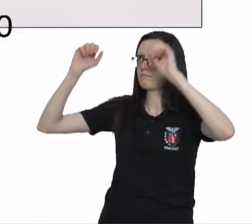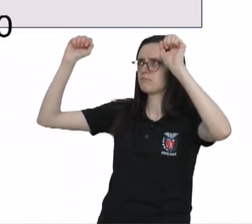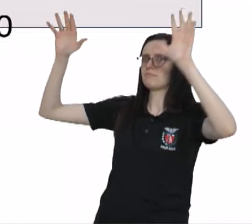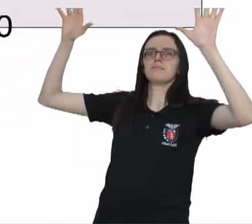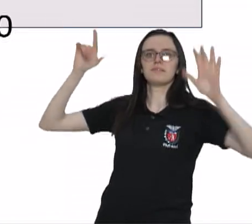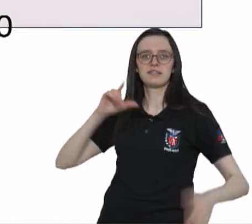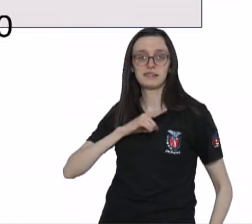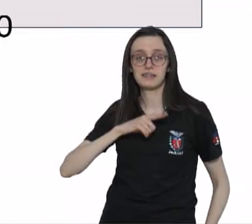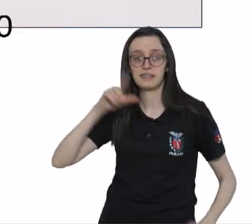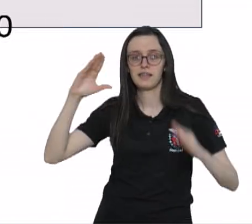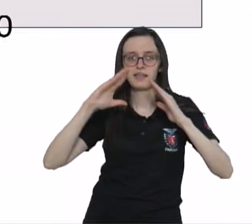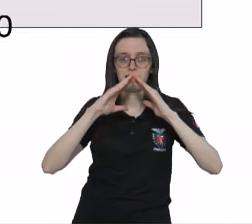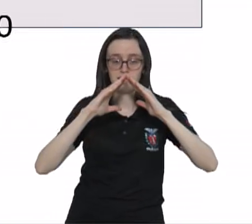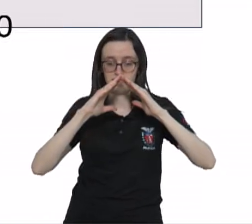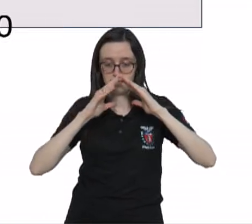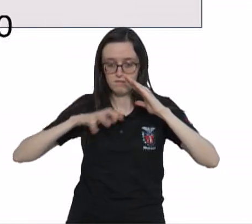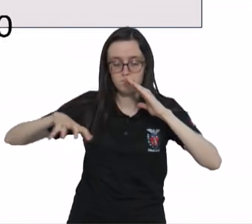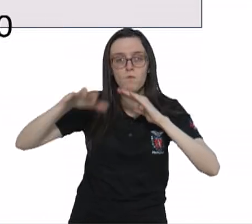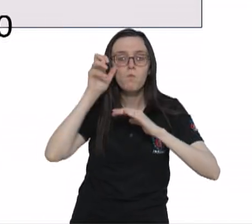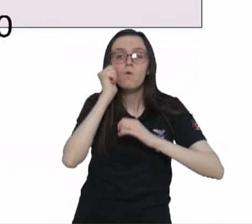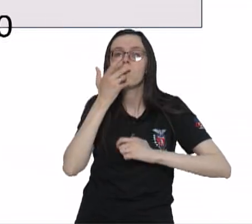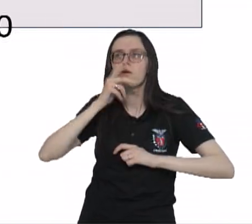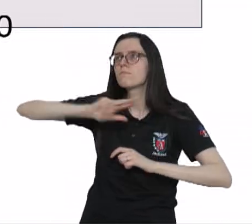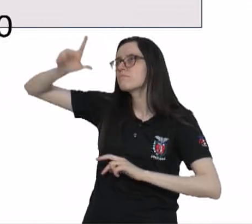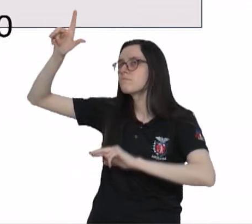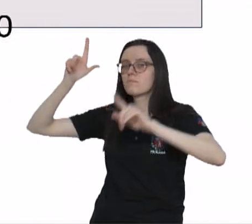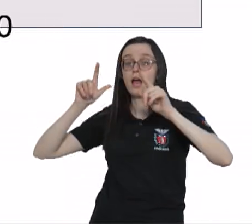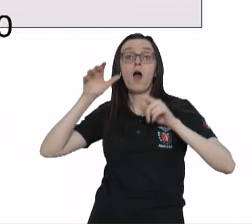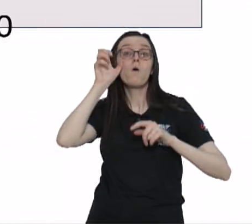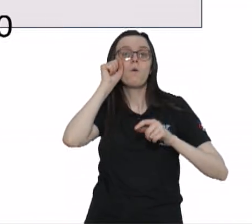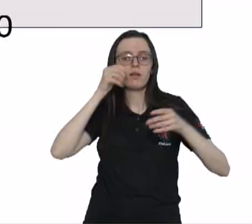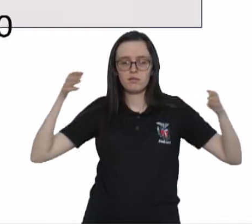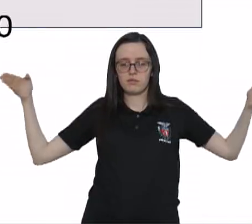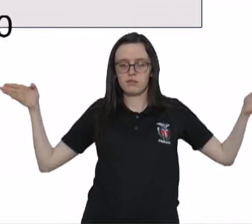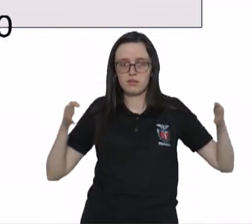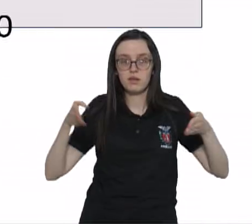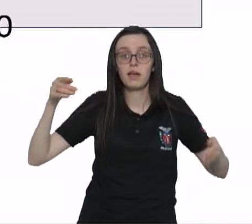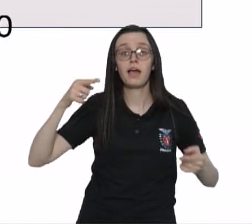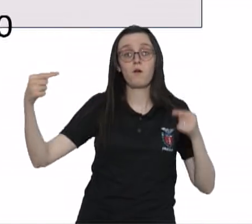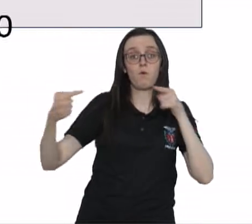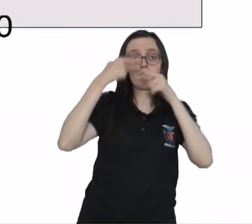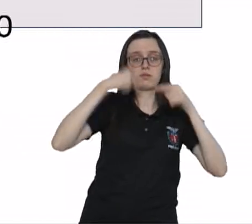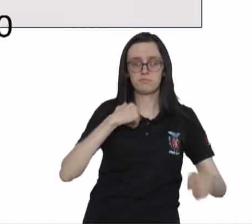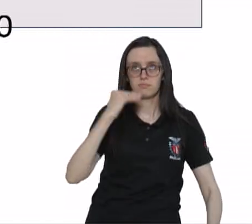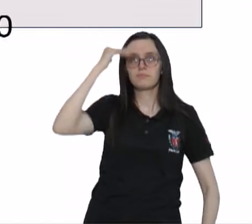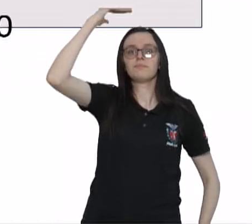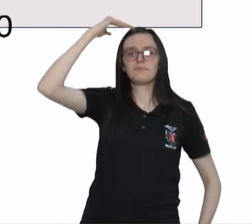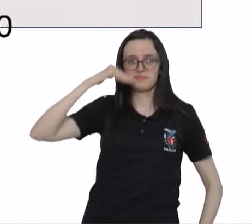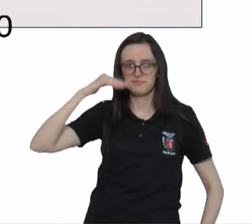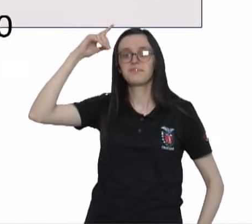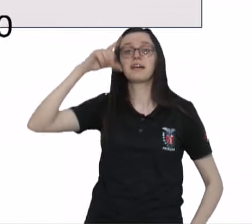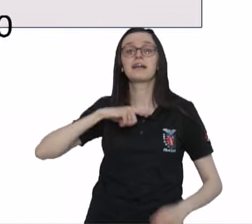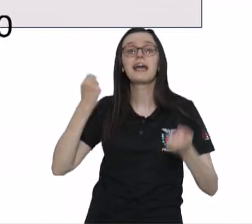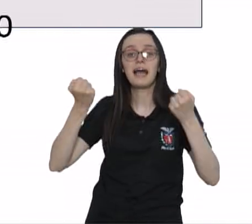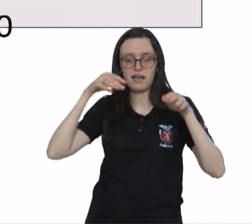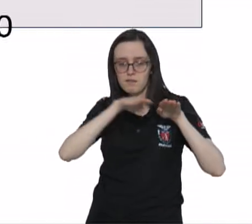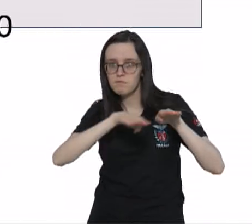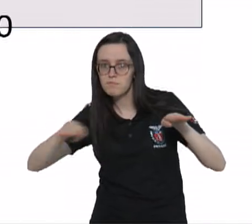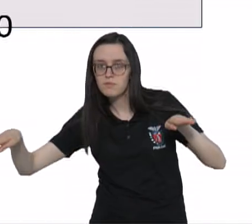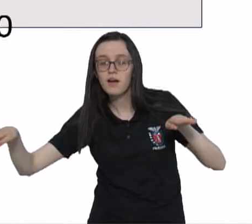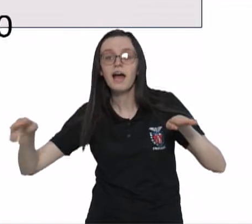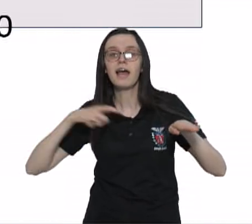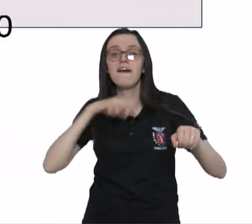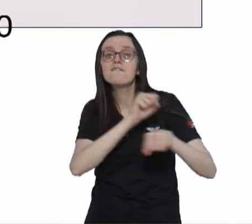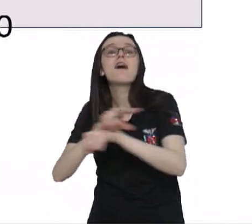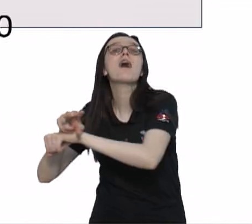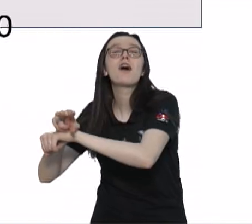quartos de todas as cores que aumentam ou diminuem de acordo com o seu tamanho. E na garagem há vagas para todos os seus